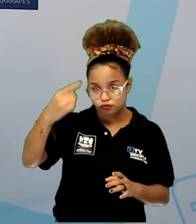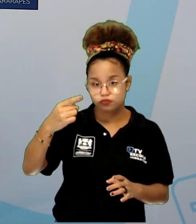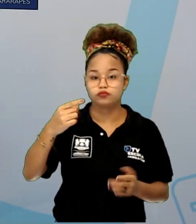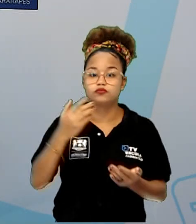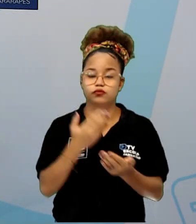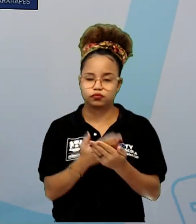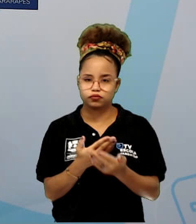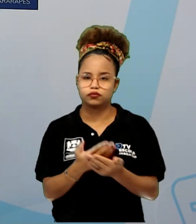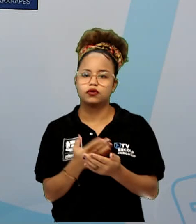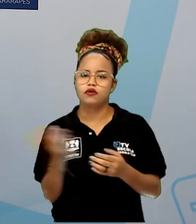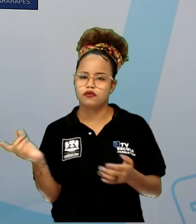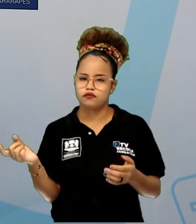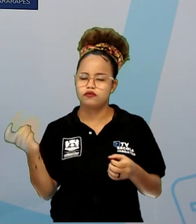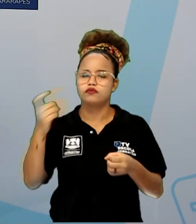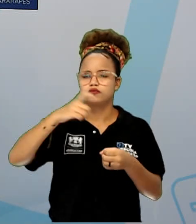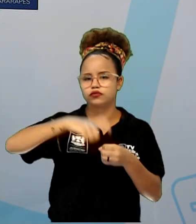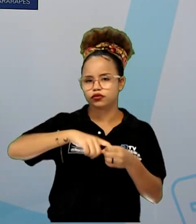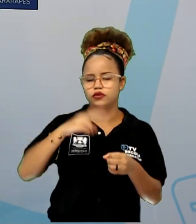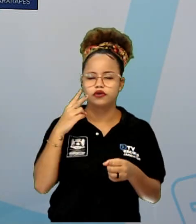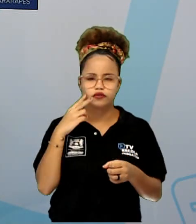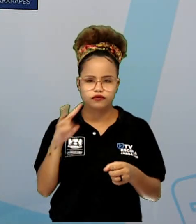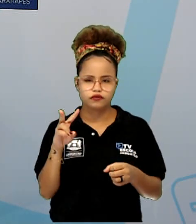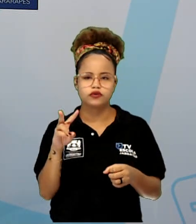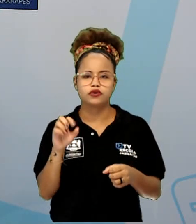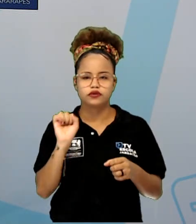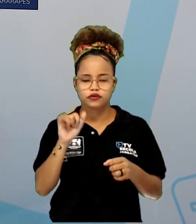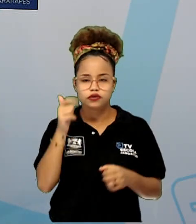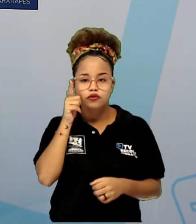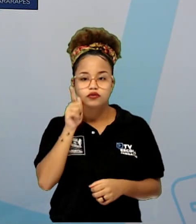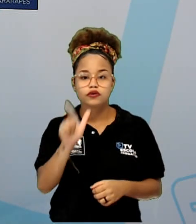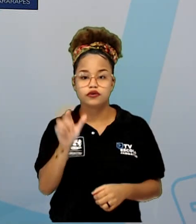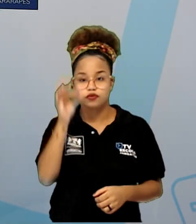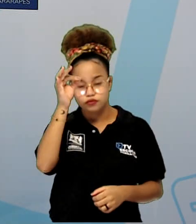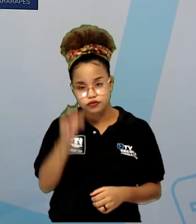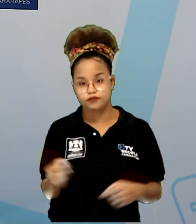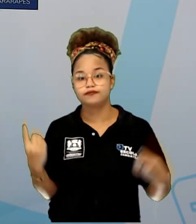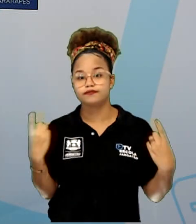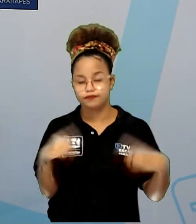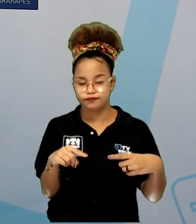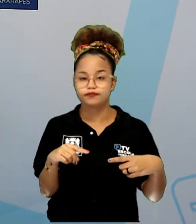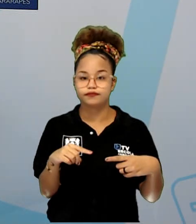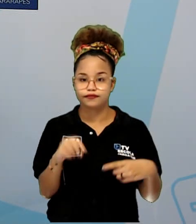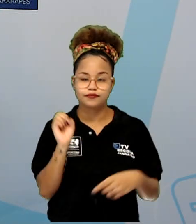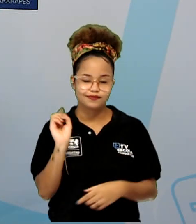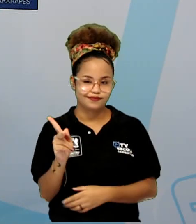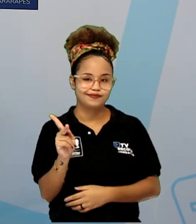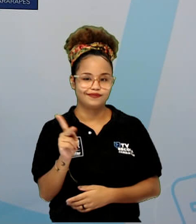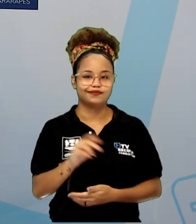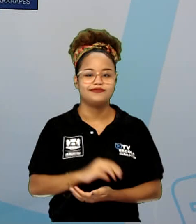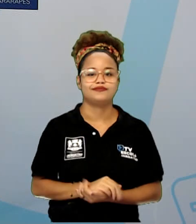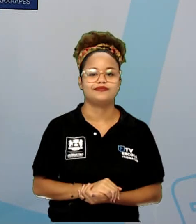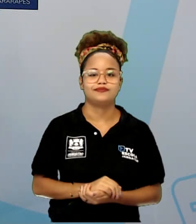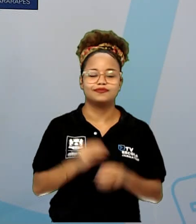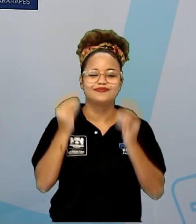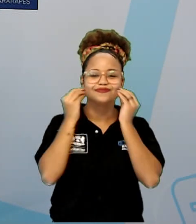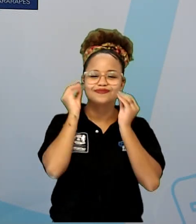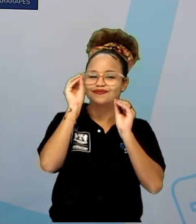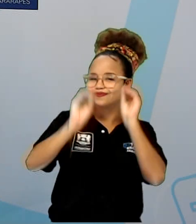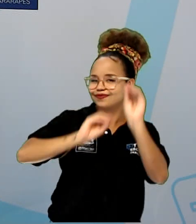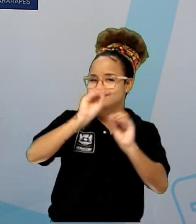nós vamos retomar e ver se vocês conseguiram acertar o desafio. Tá joia? Um